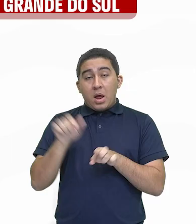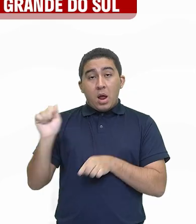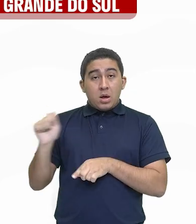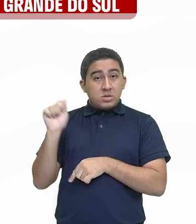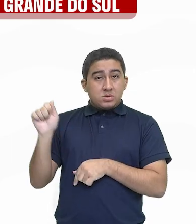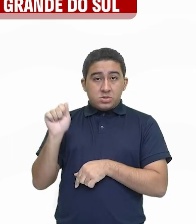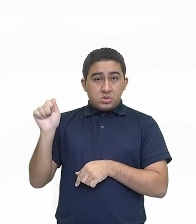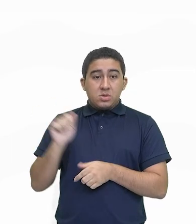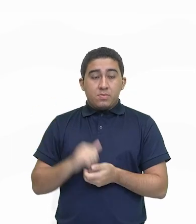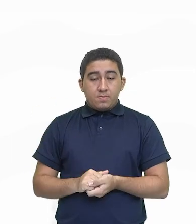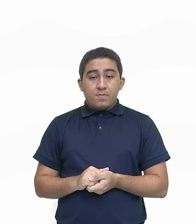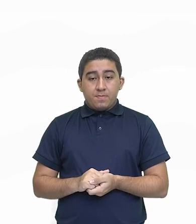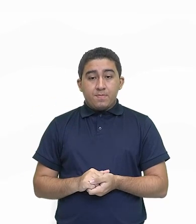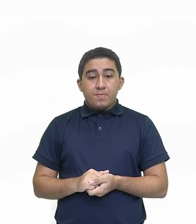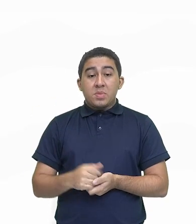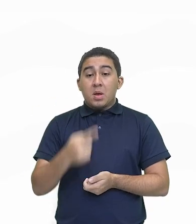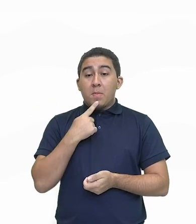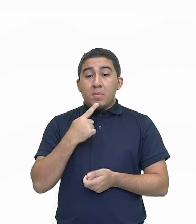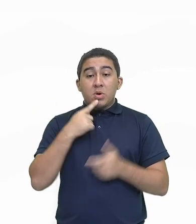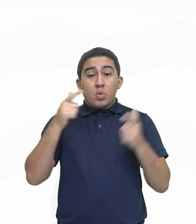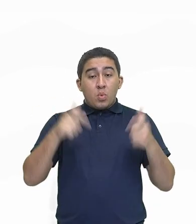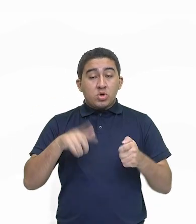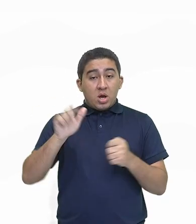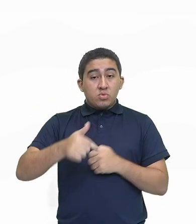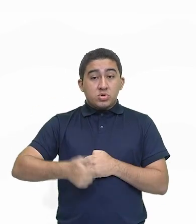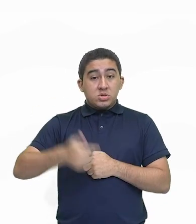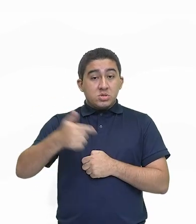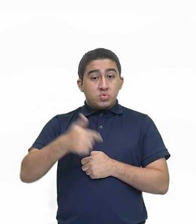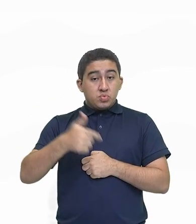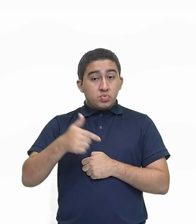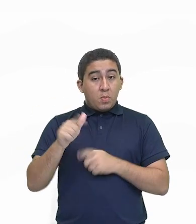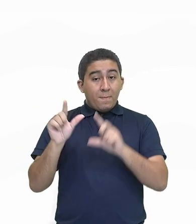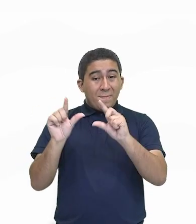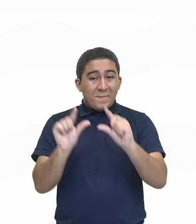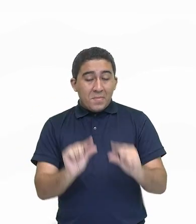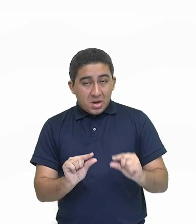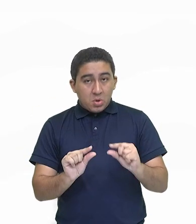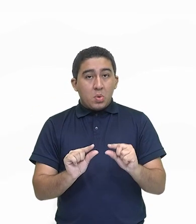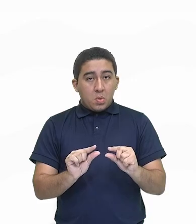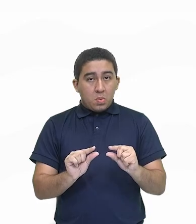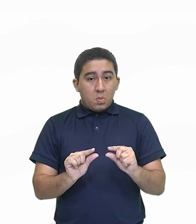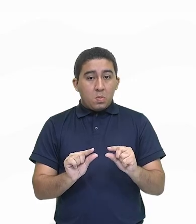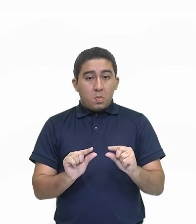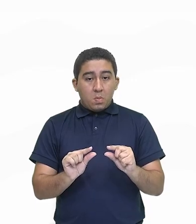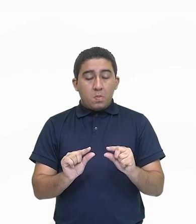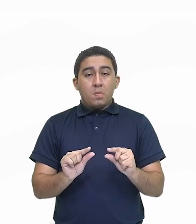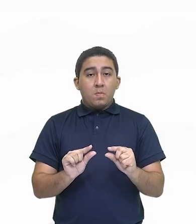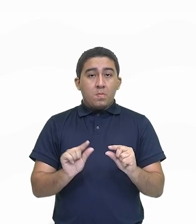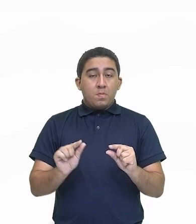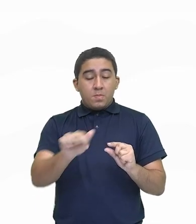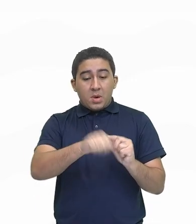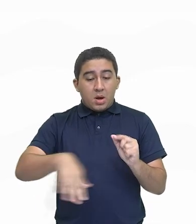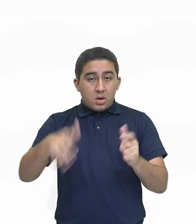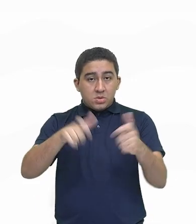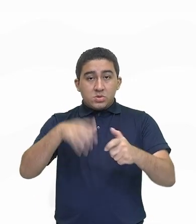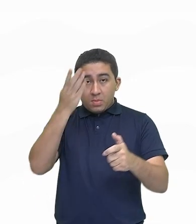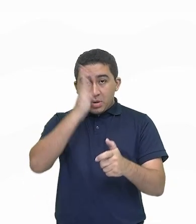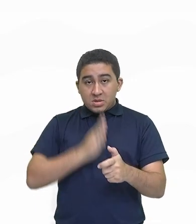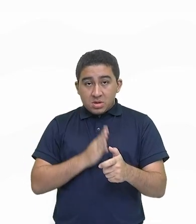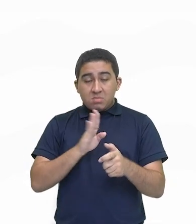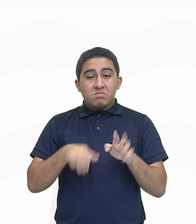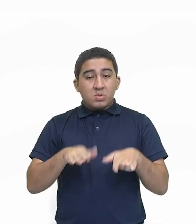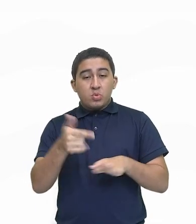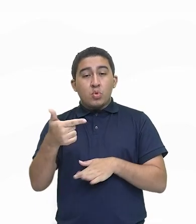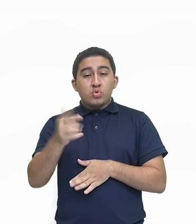E como extensão, é o segundo menor bioma, com cerca de 2% do